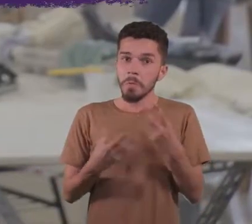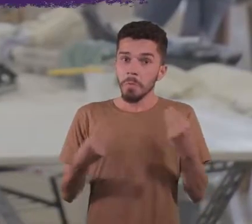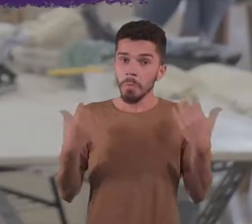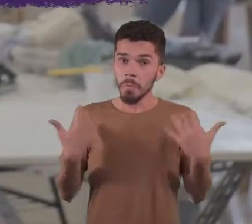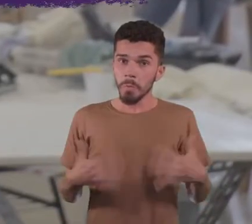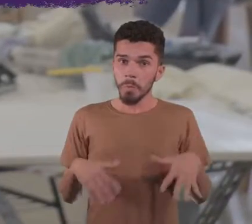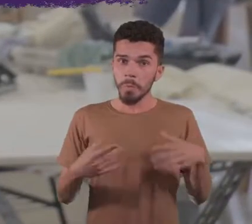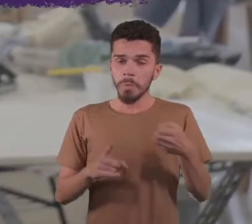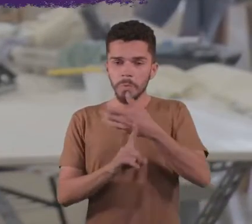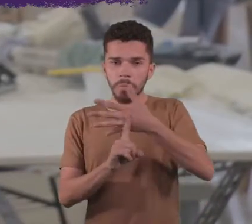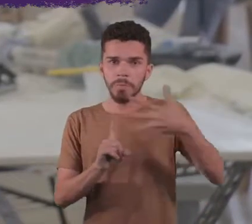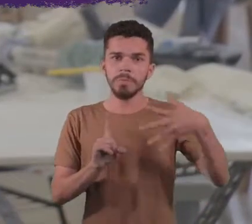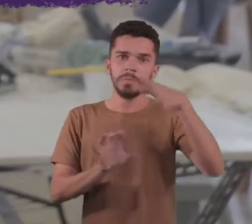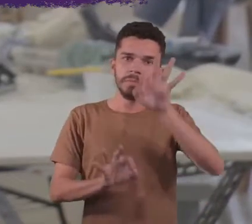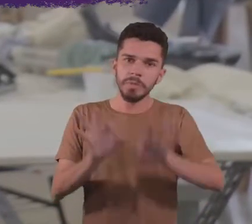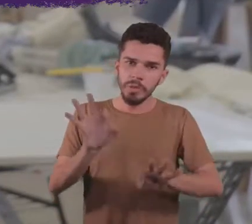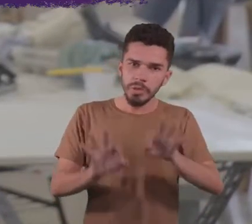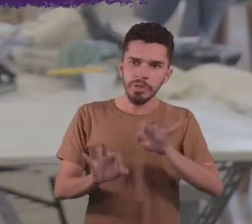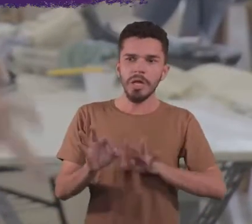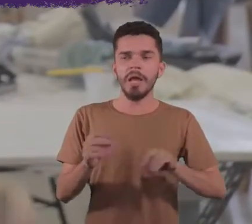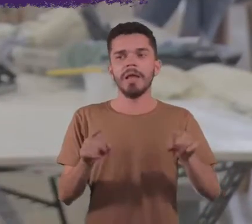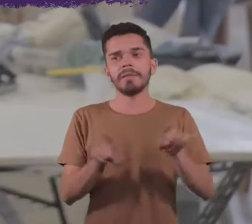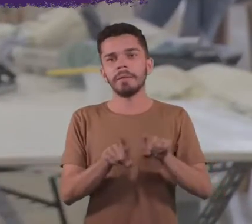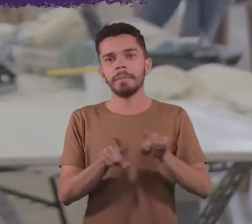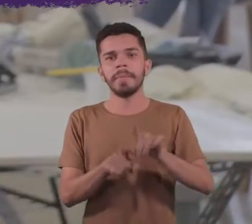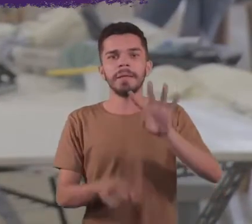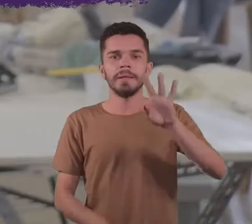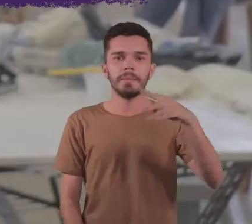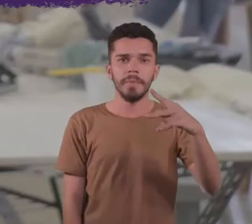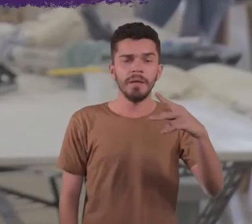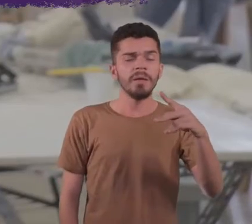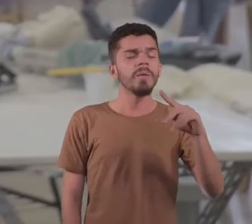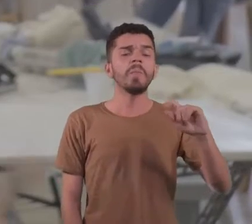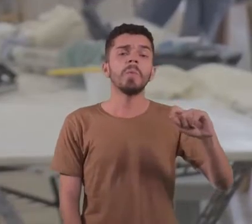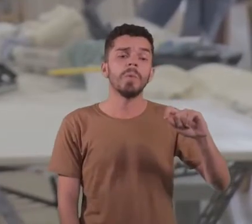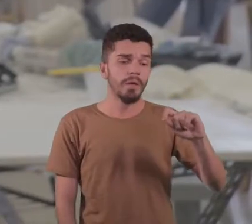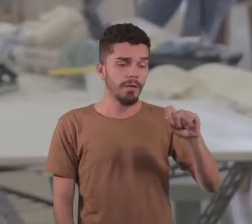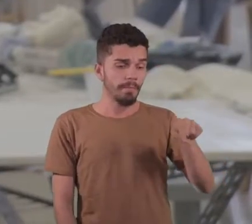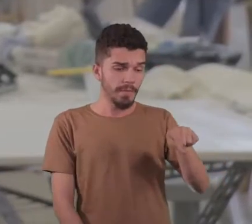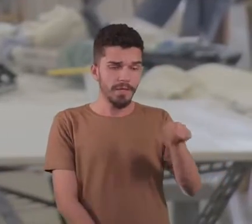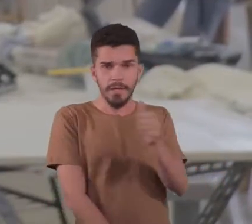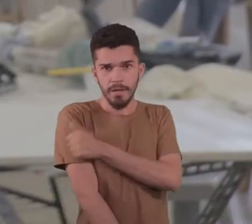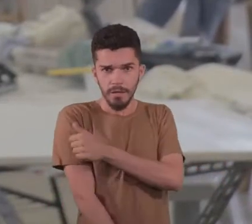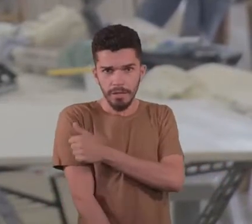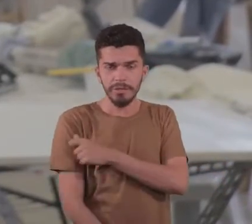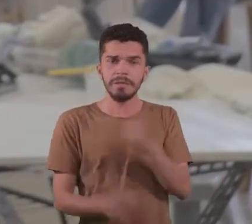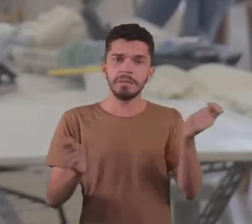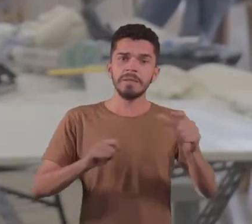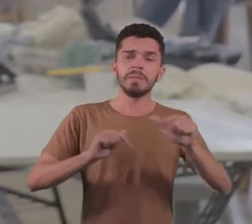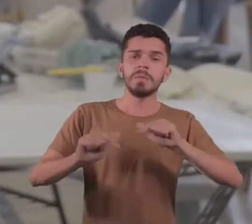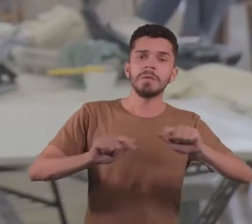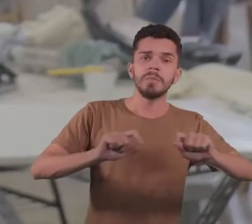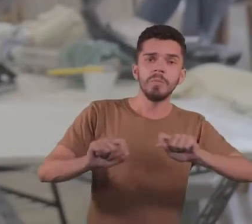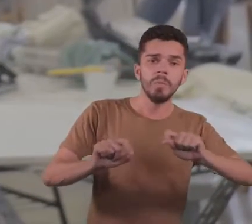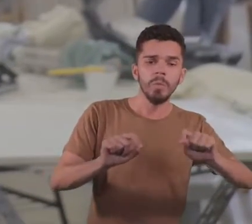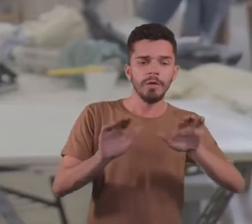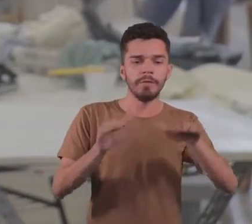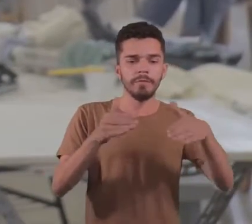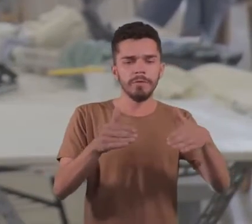treinamento profissional que são desenvolvidos para que o aluno possa trabalhar as habilidades e as